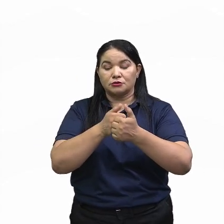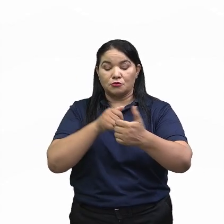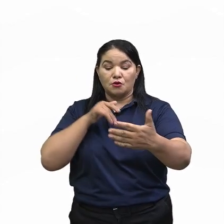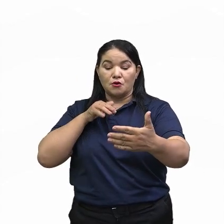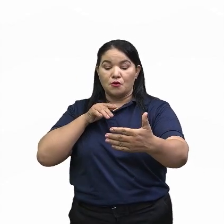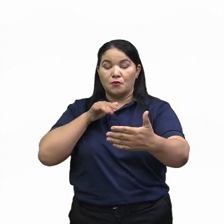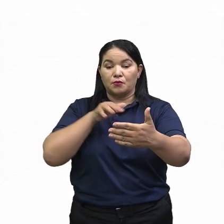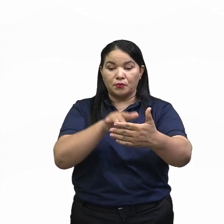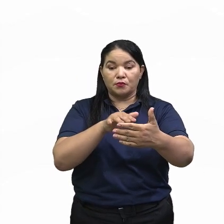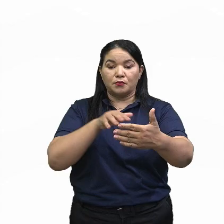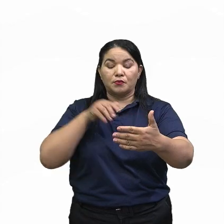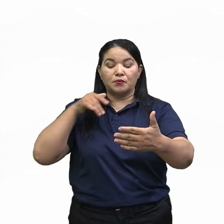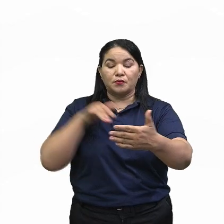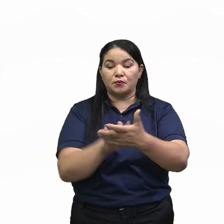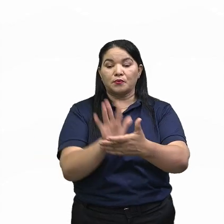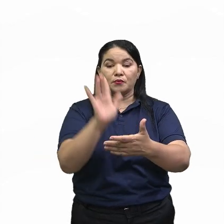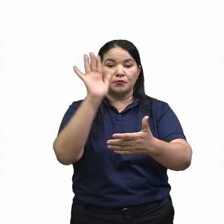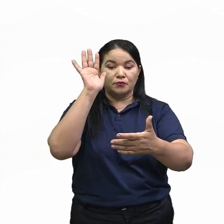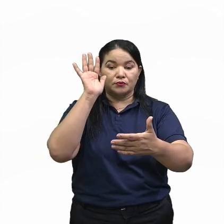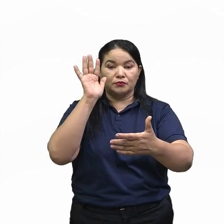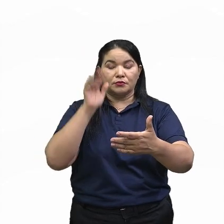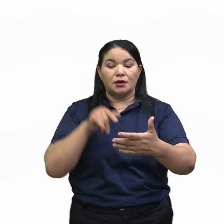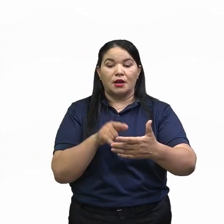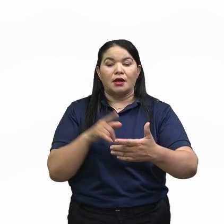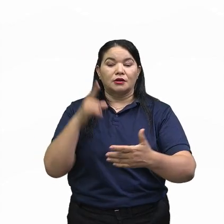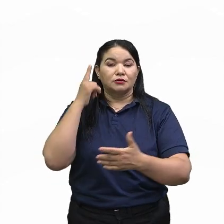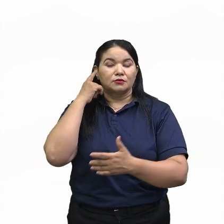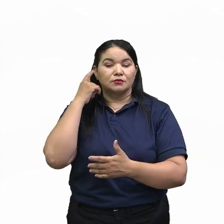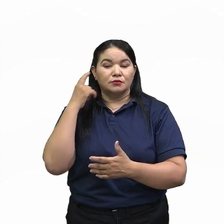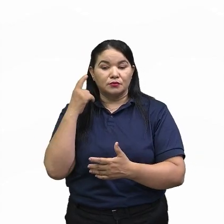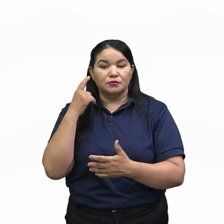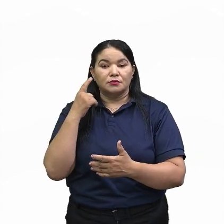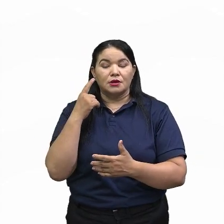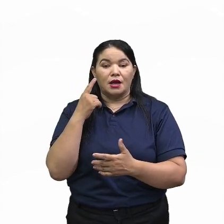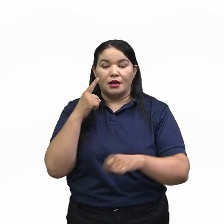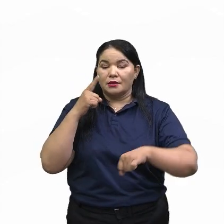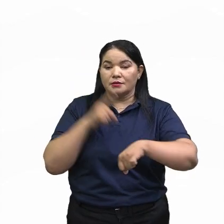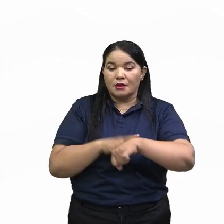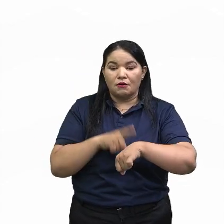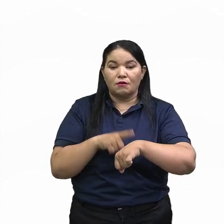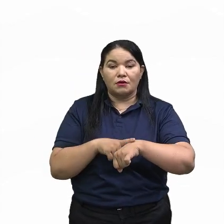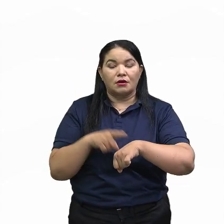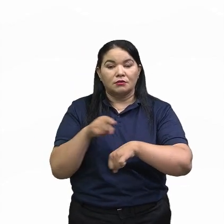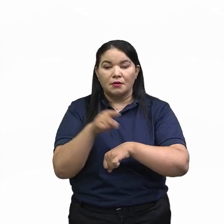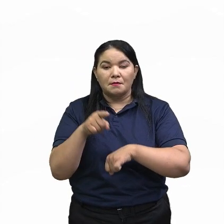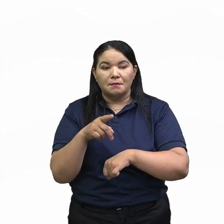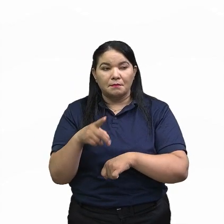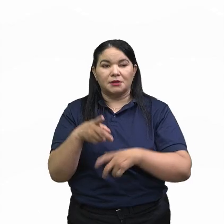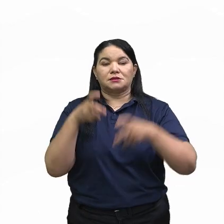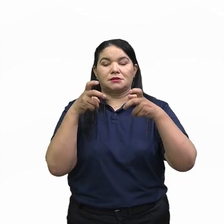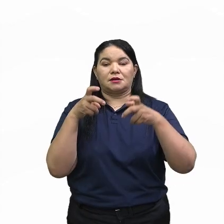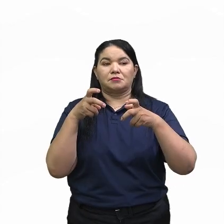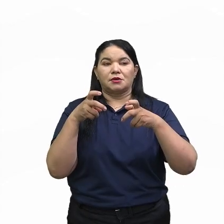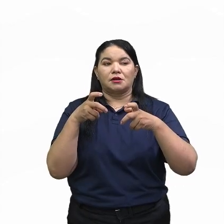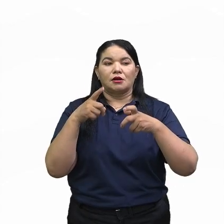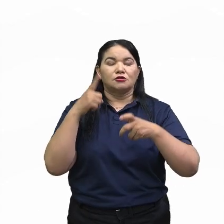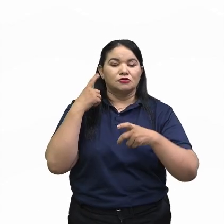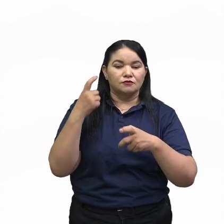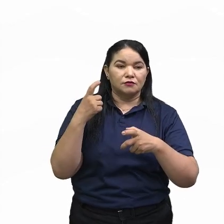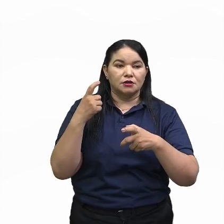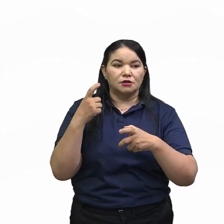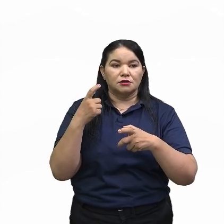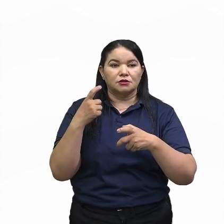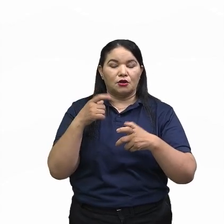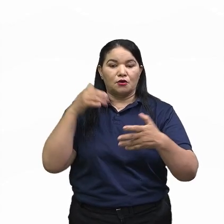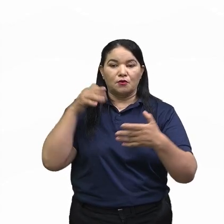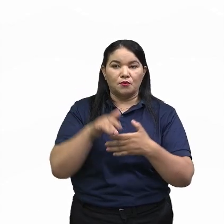som refletido chegam ao ouvido quase ao mesmo tempo. Aí você não percebe diferença entre os dois sons, né? O que foi